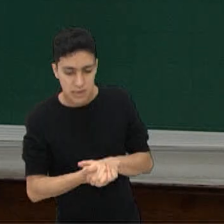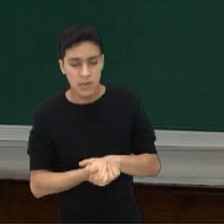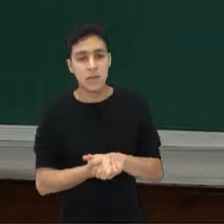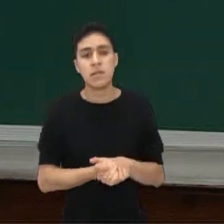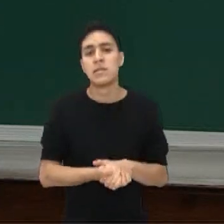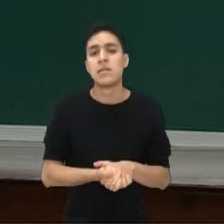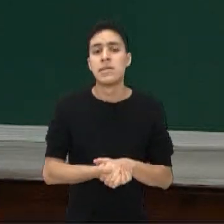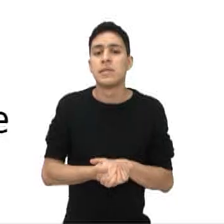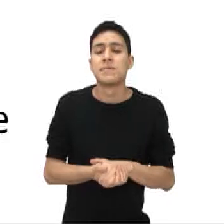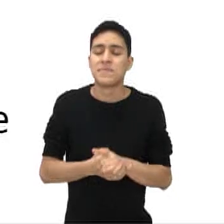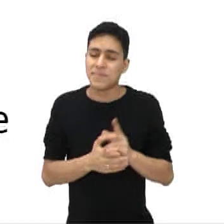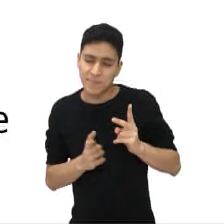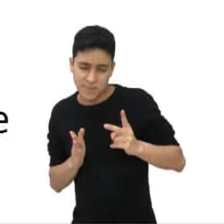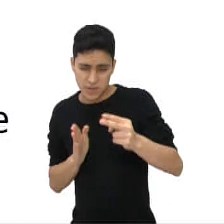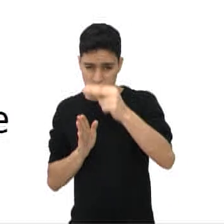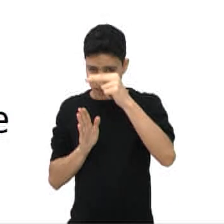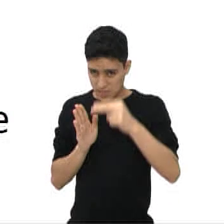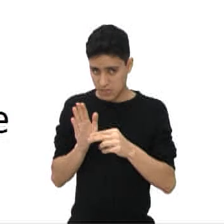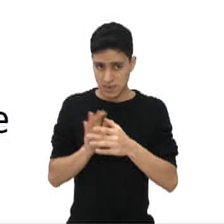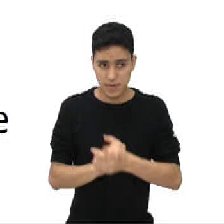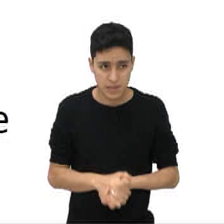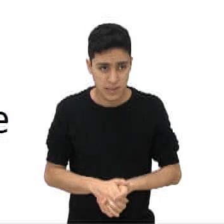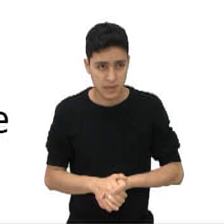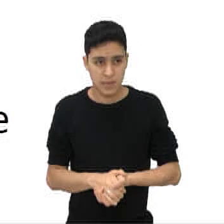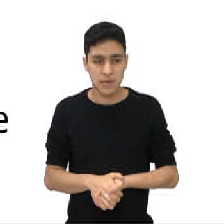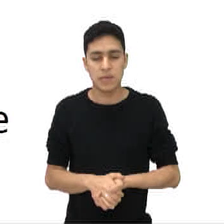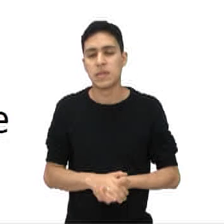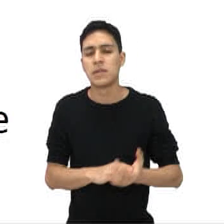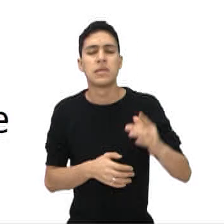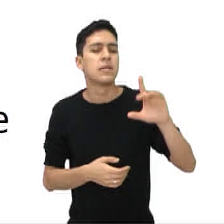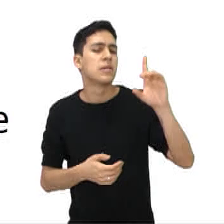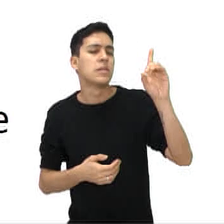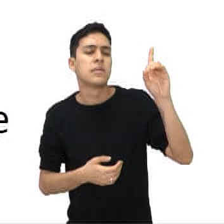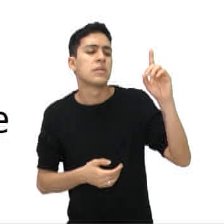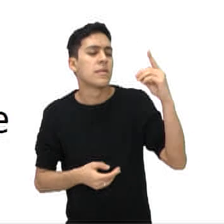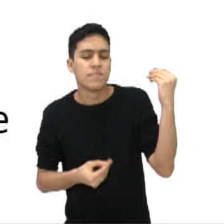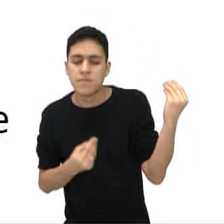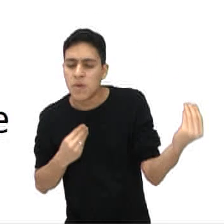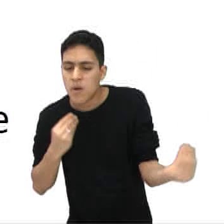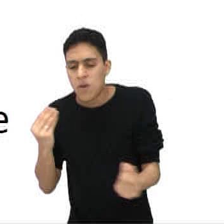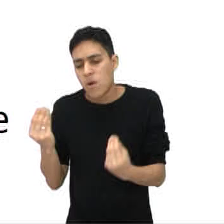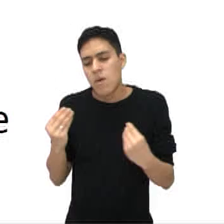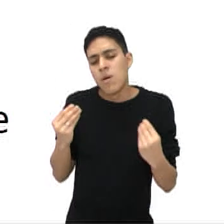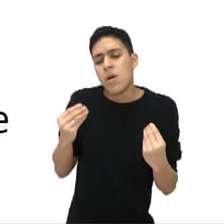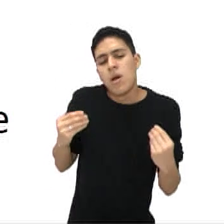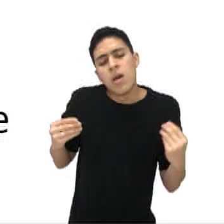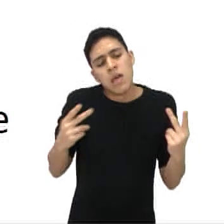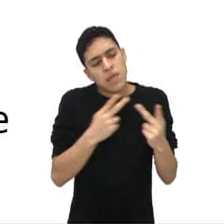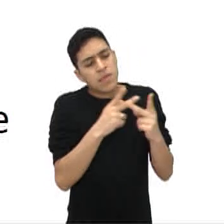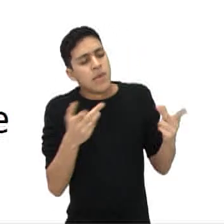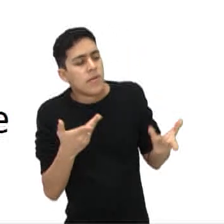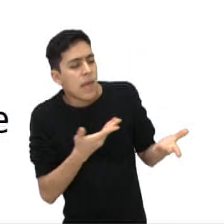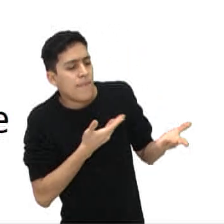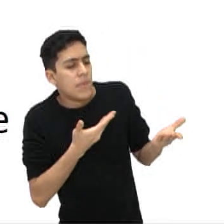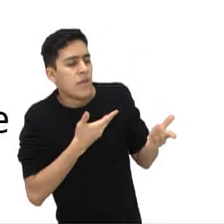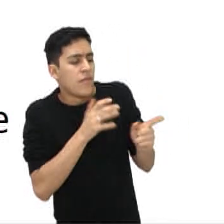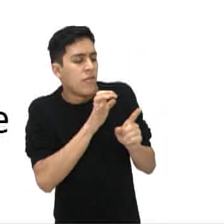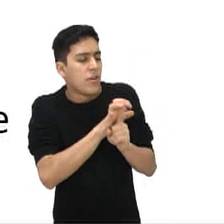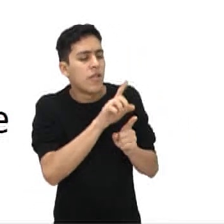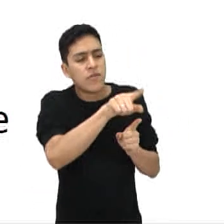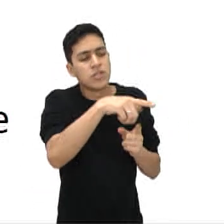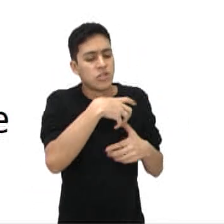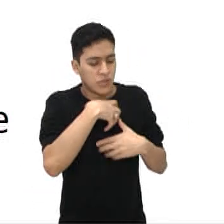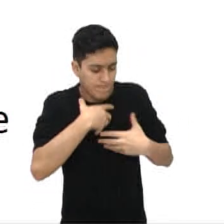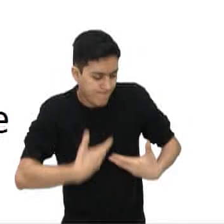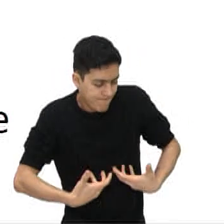Continuando a nossa leitura. D. Como seus amigos influenciaram na sua motivação para estudar? Vocês